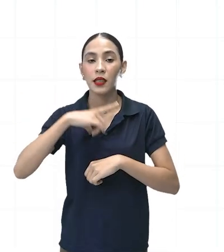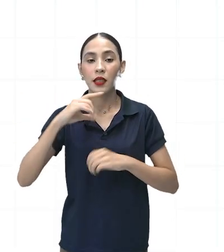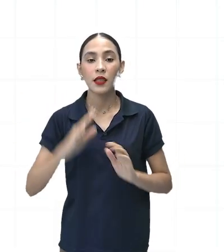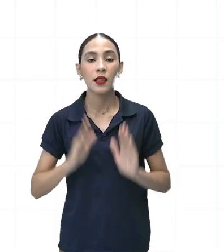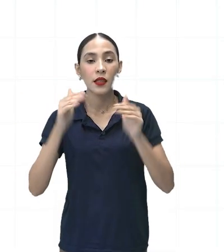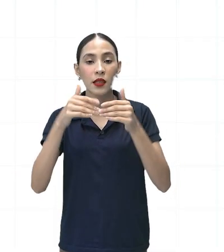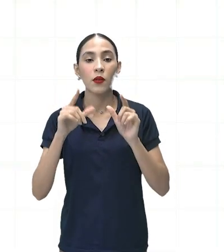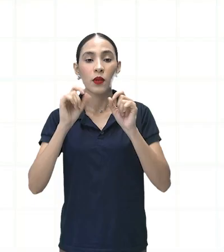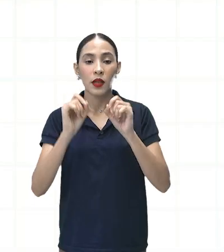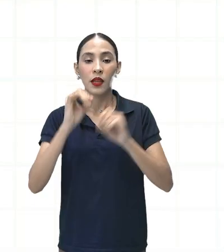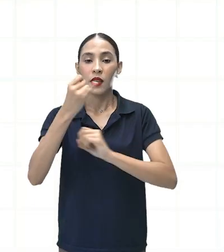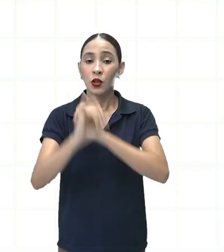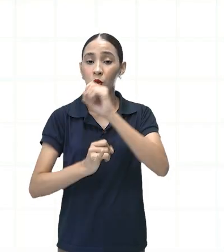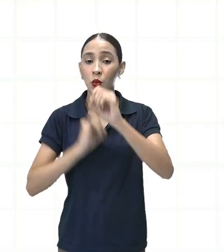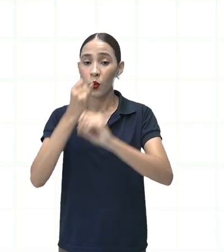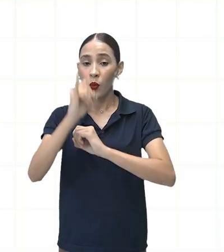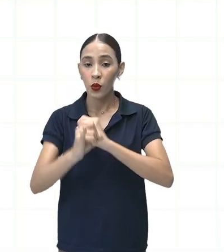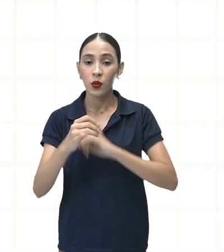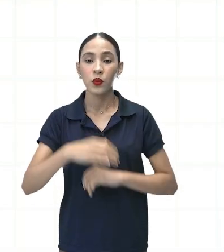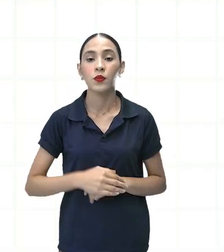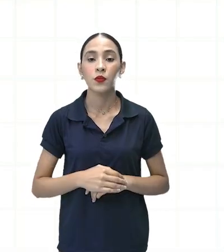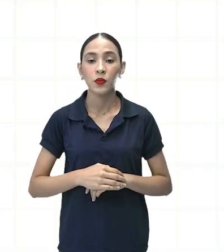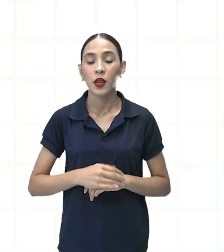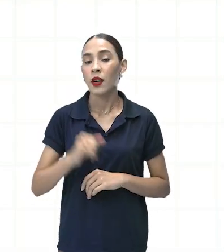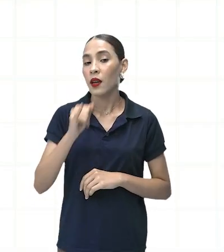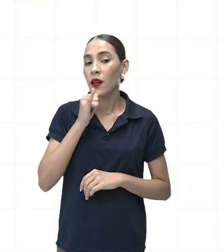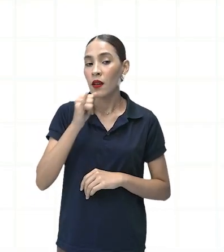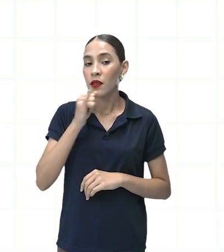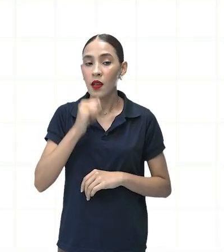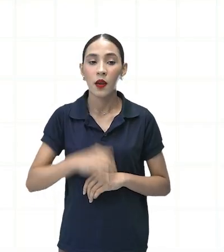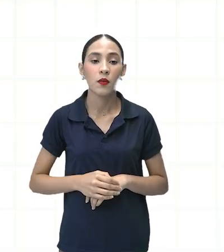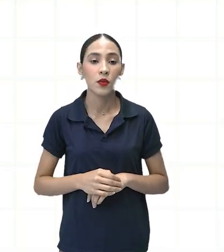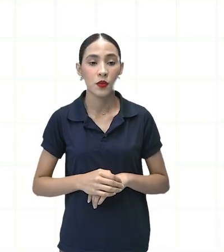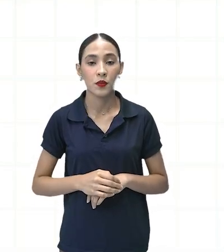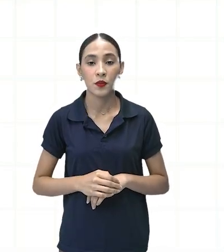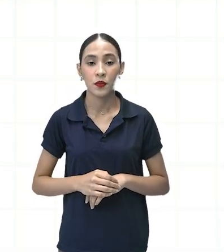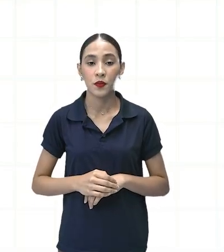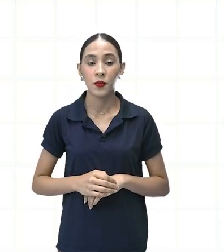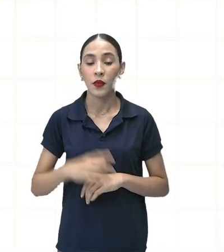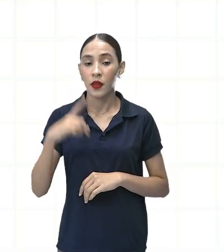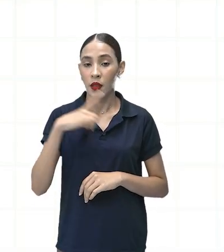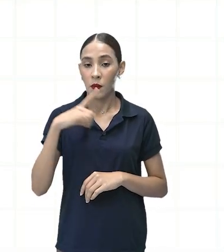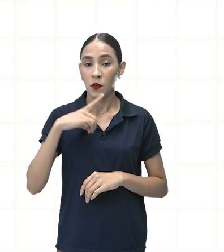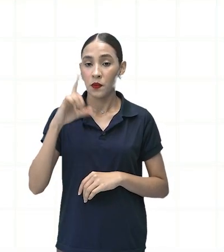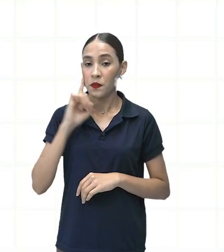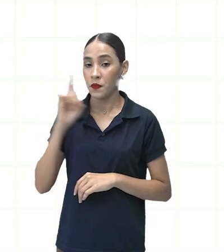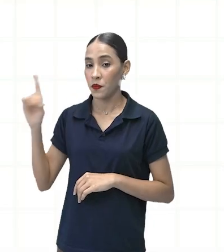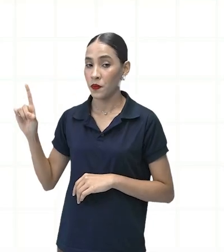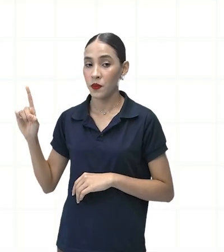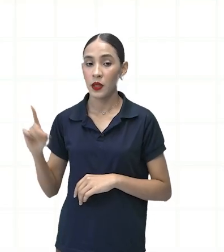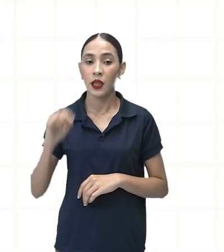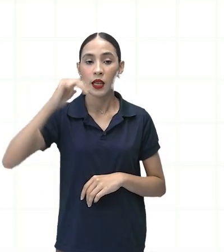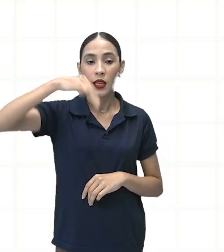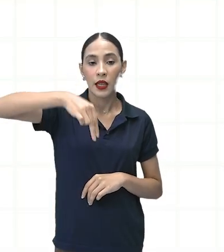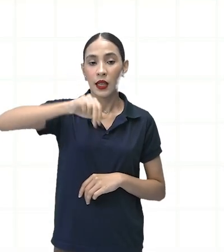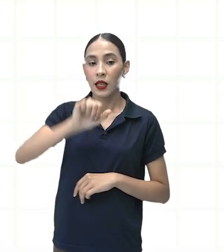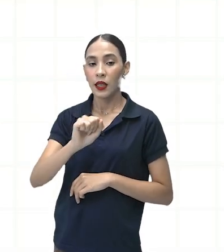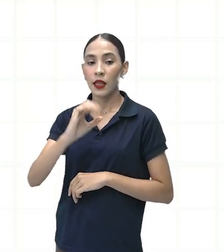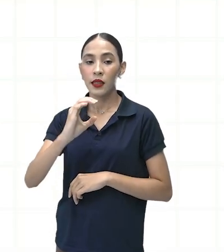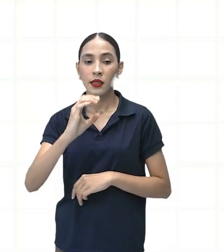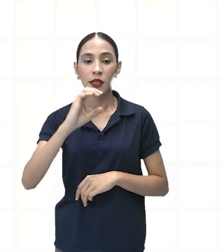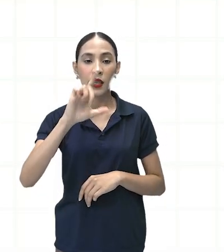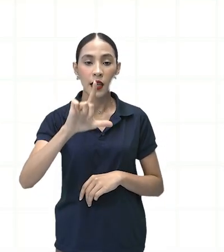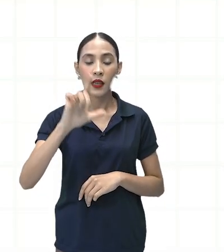tendem a formar compostos iônicos. Um exemplo de composto iônico que nós temos aqui é o cloreto de